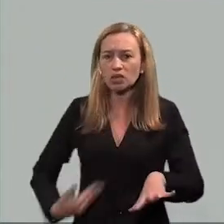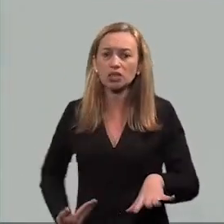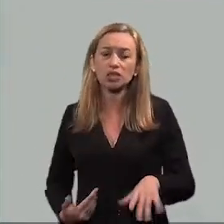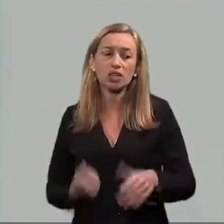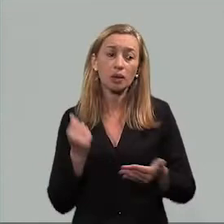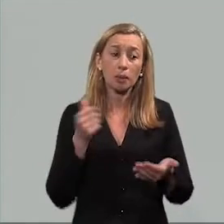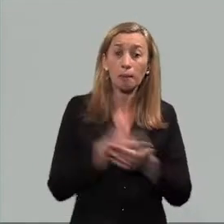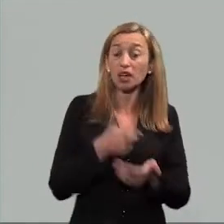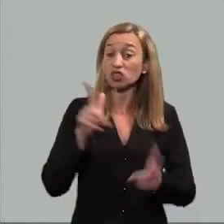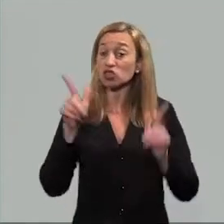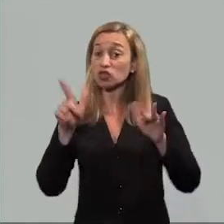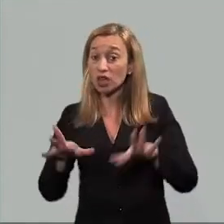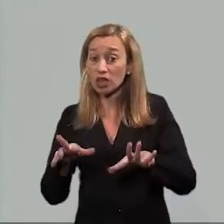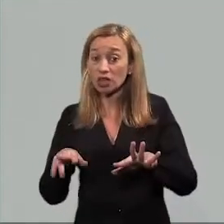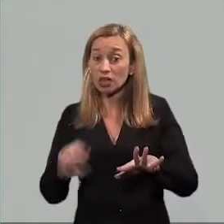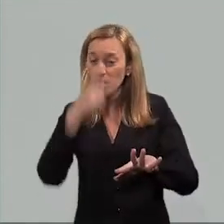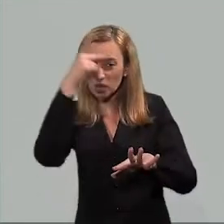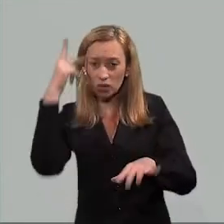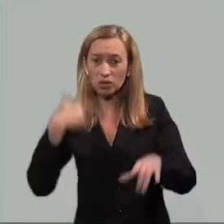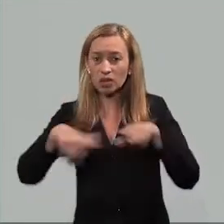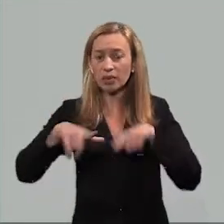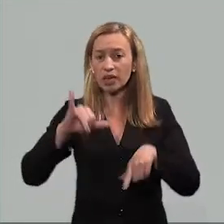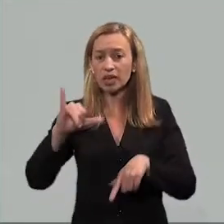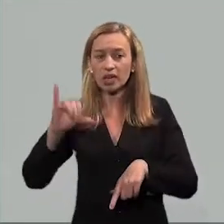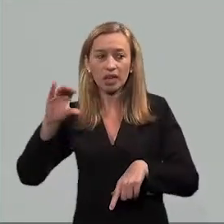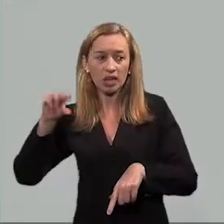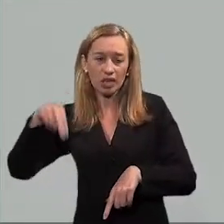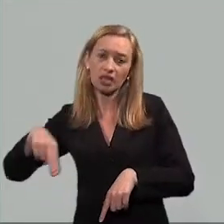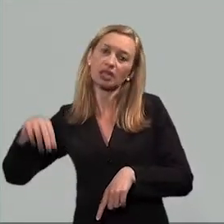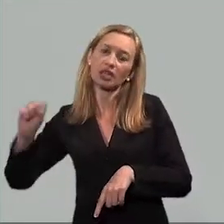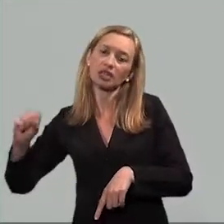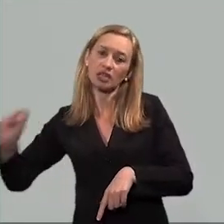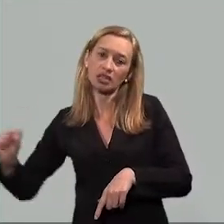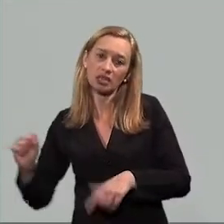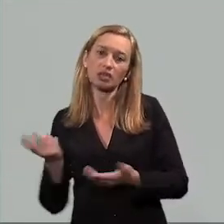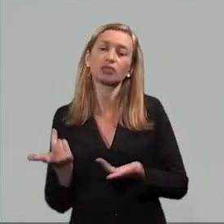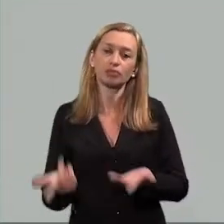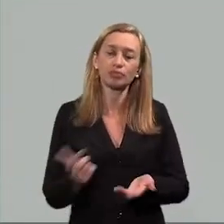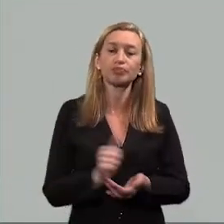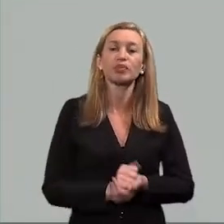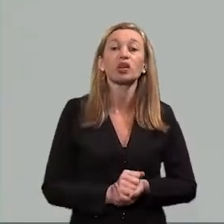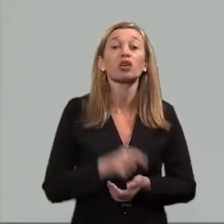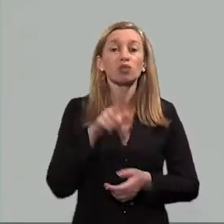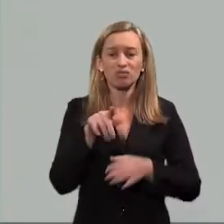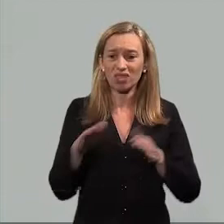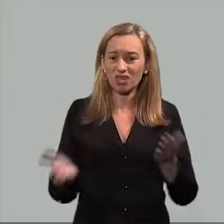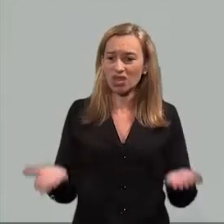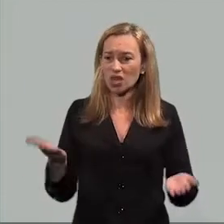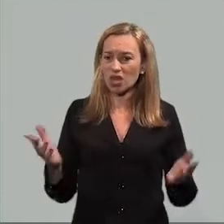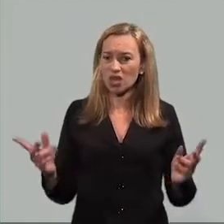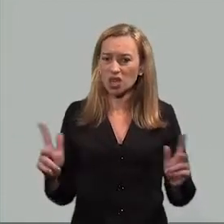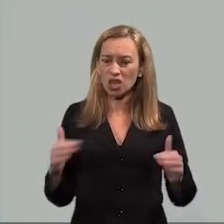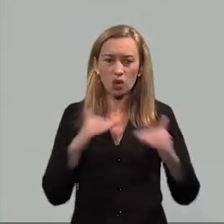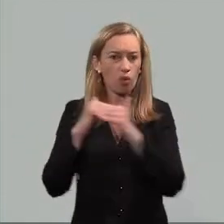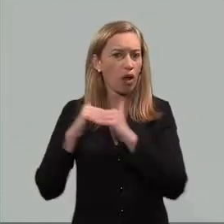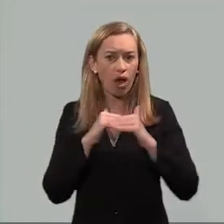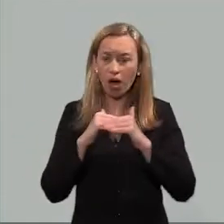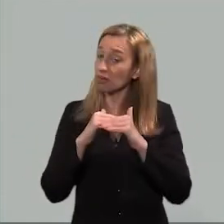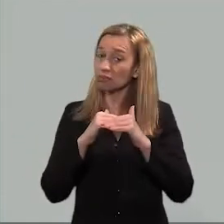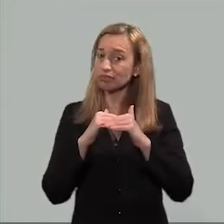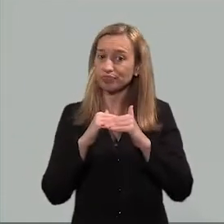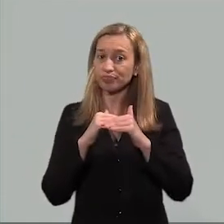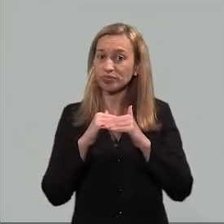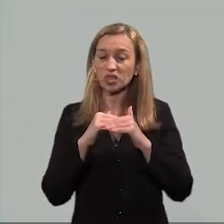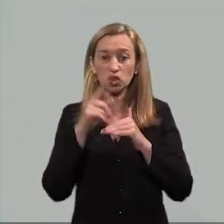tem uma contribuição diferente do trabalhador do INSS, né, do trabalhador do regime próprio. Então, você igualar,